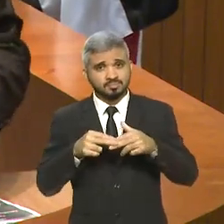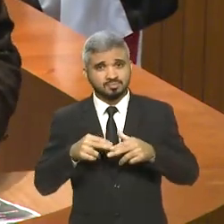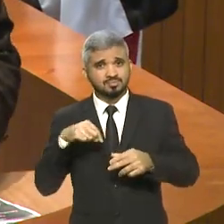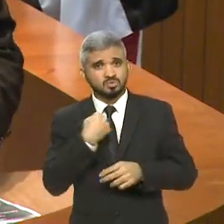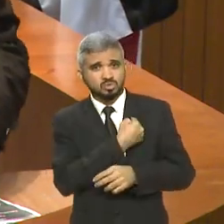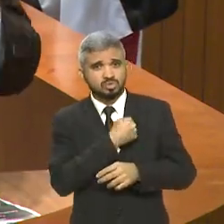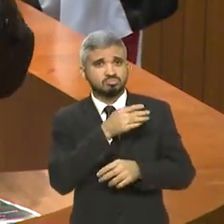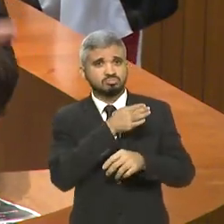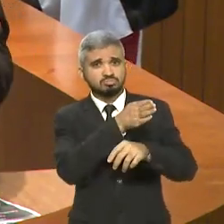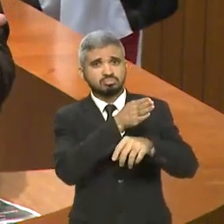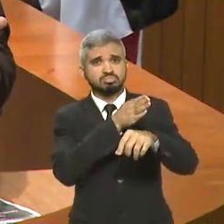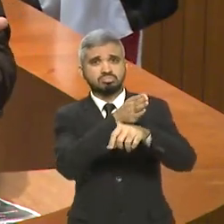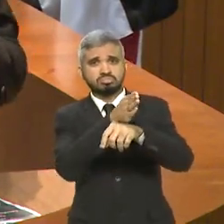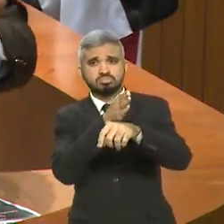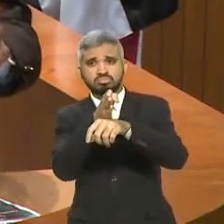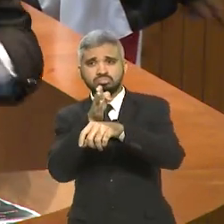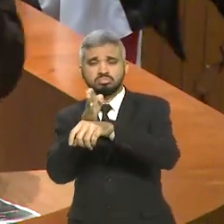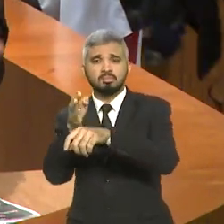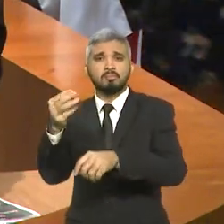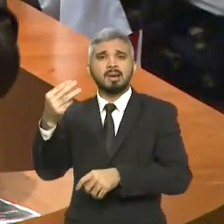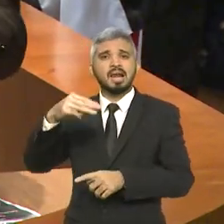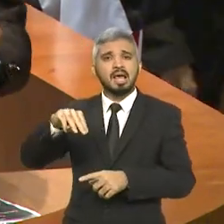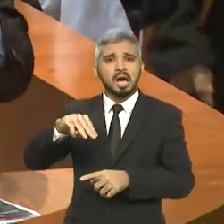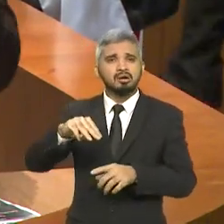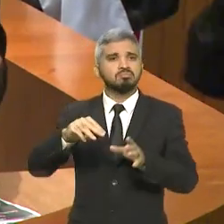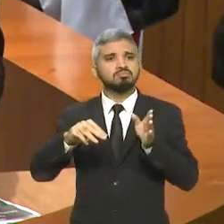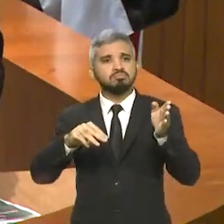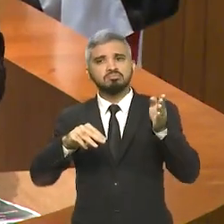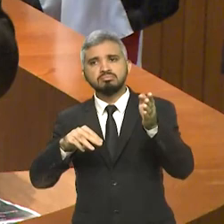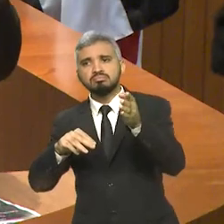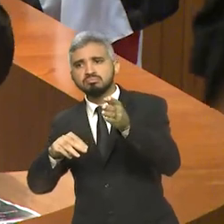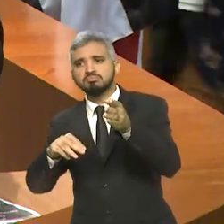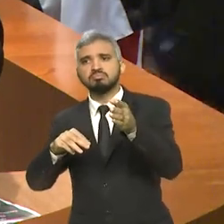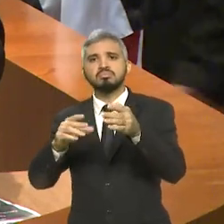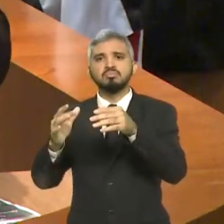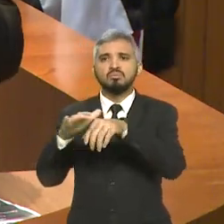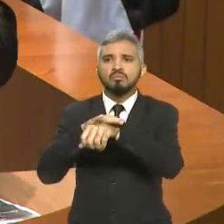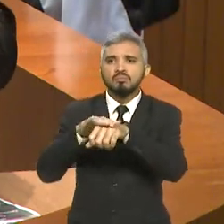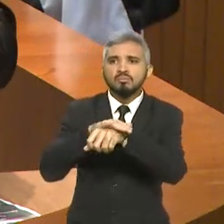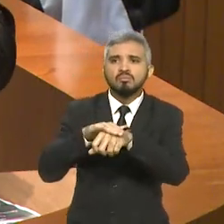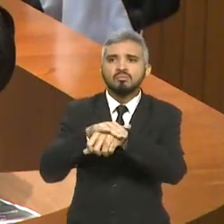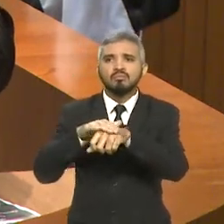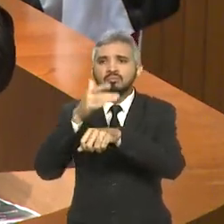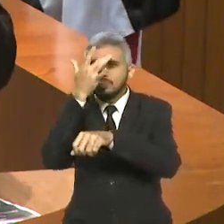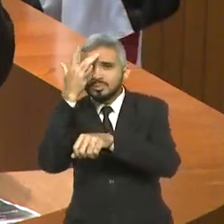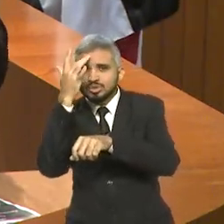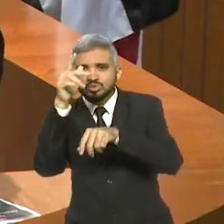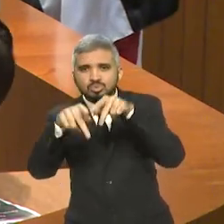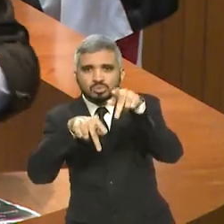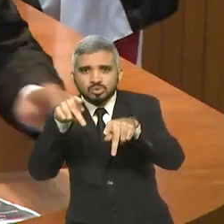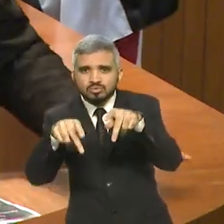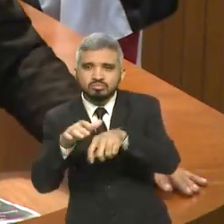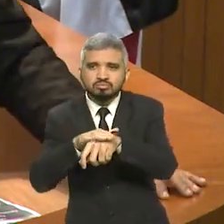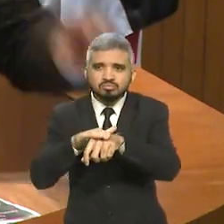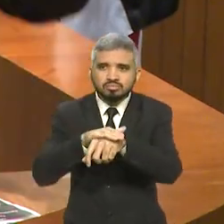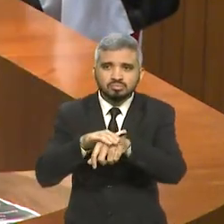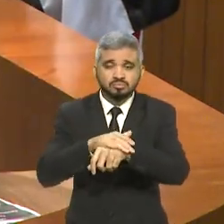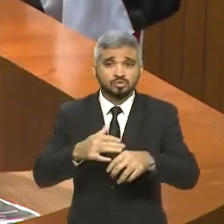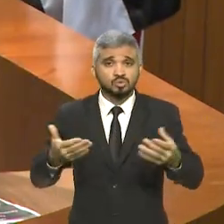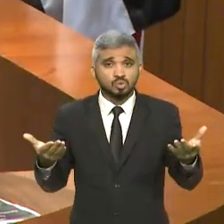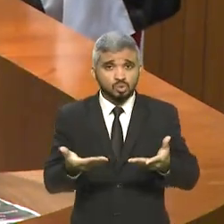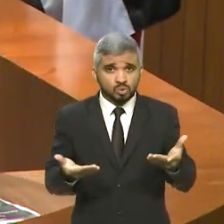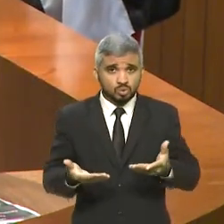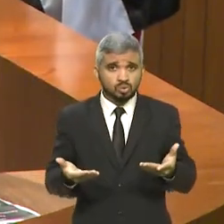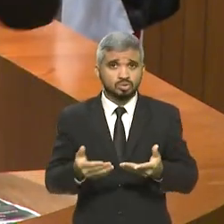plano de governo, as nossas ações, para apresentar durante a campanha. Hoje, doutor Laércio Bonfim é pré-candidato.